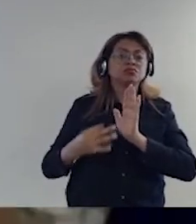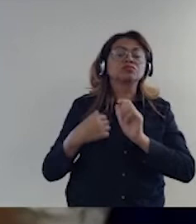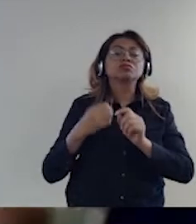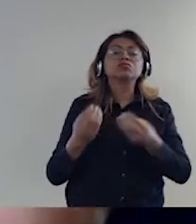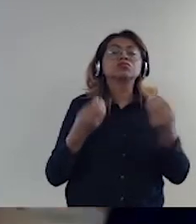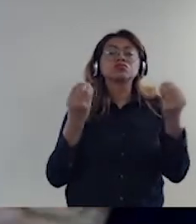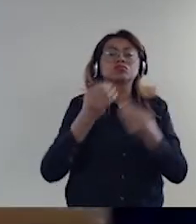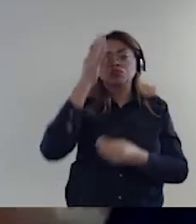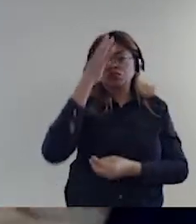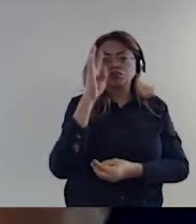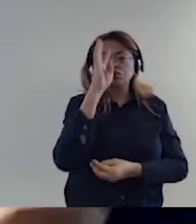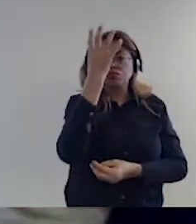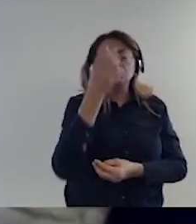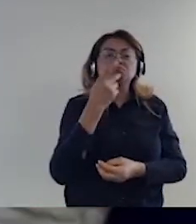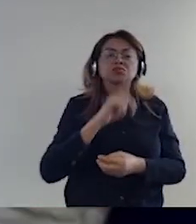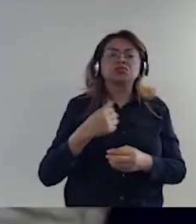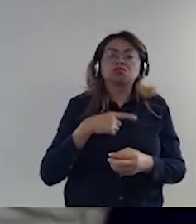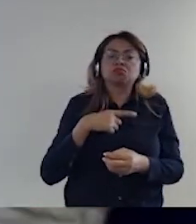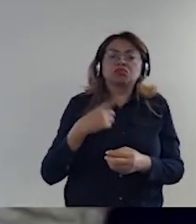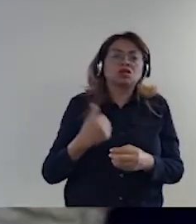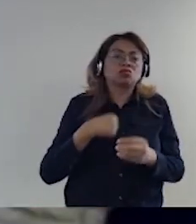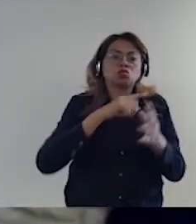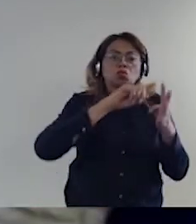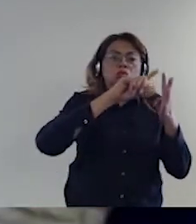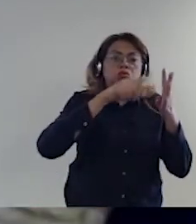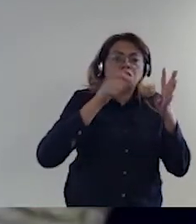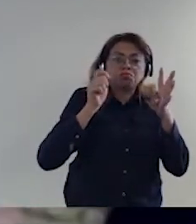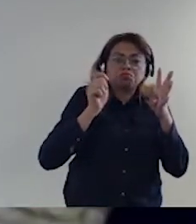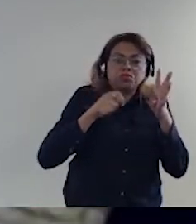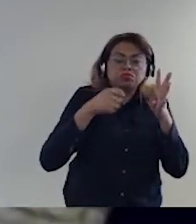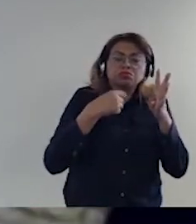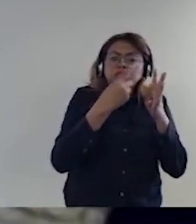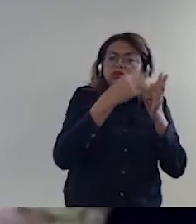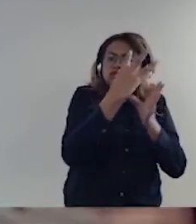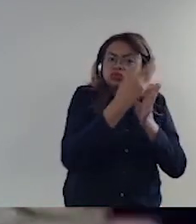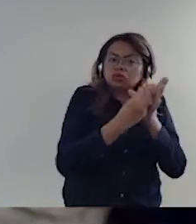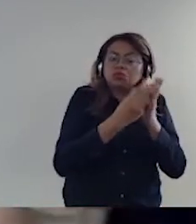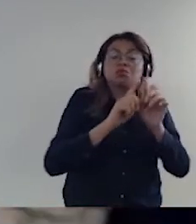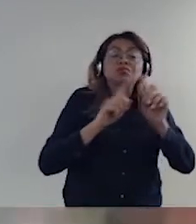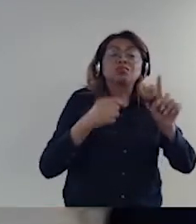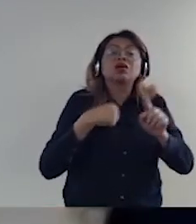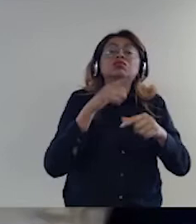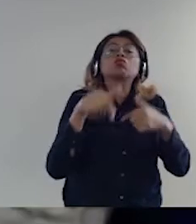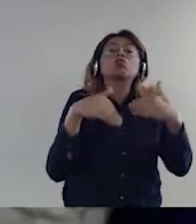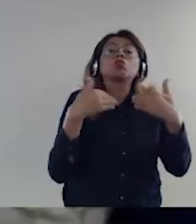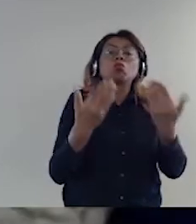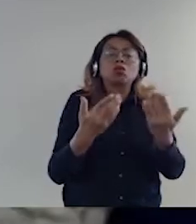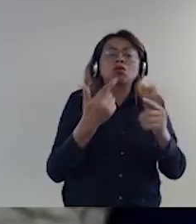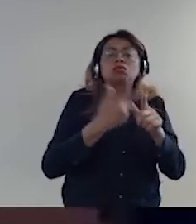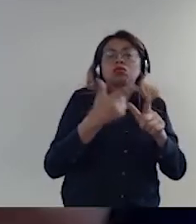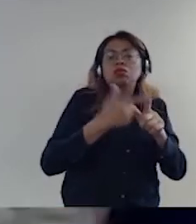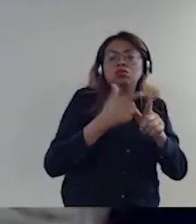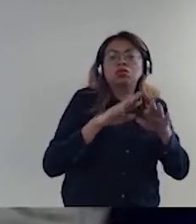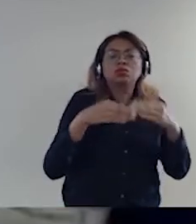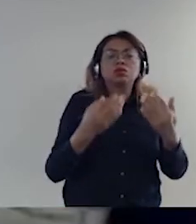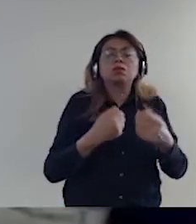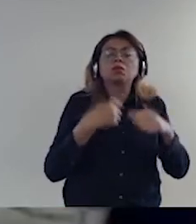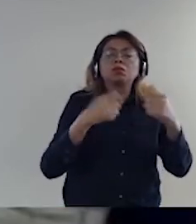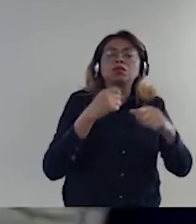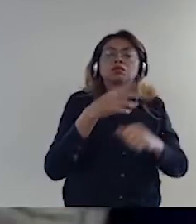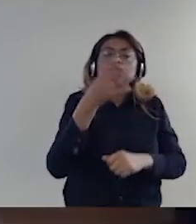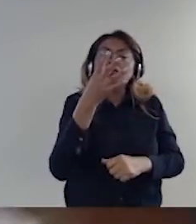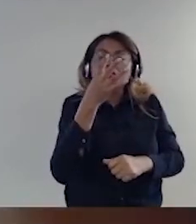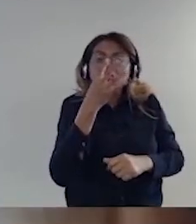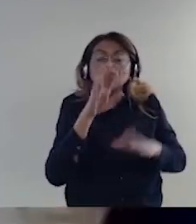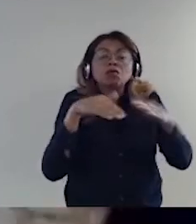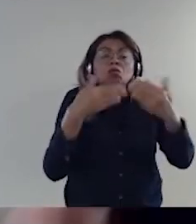Nós damos arquétipos, damos modelos, mas o jurista o que faz é resolver um problema. O problema depende do caso, depende do enquadramento concreto do caso,